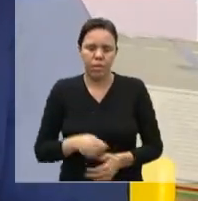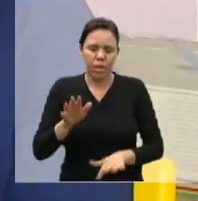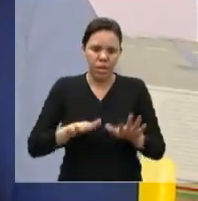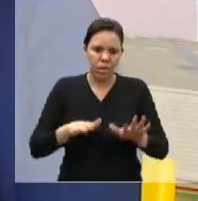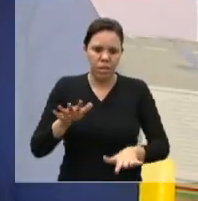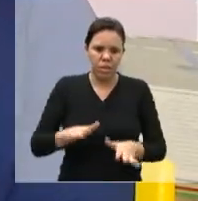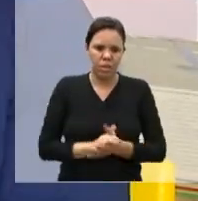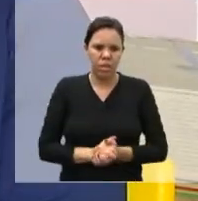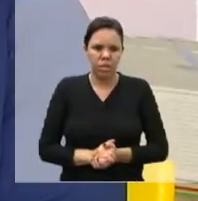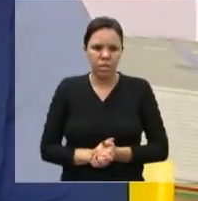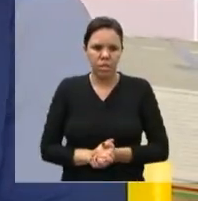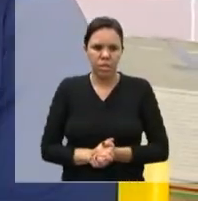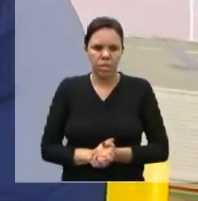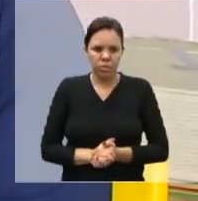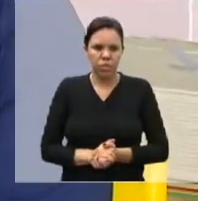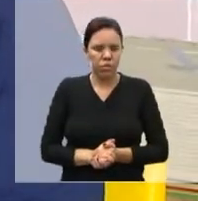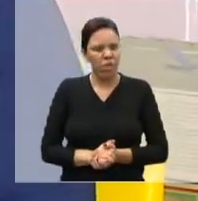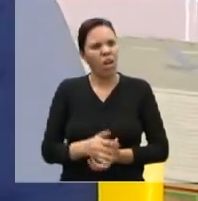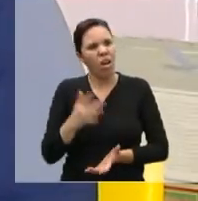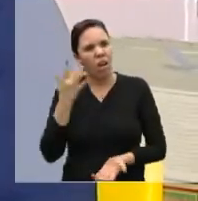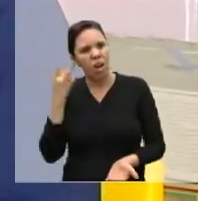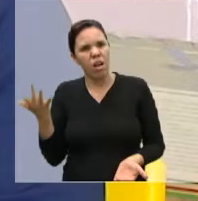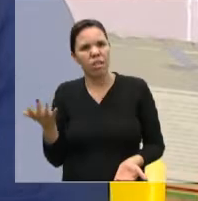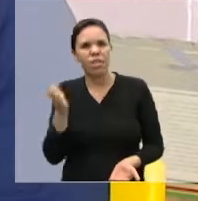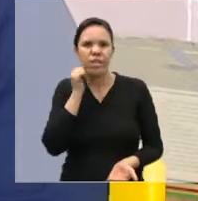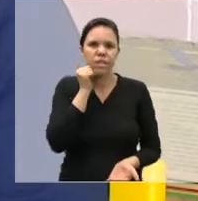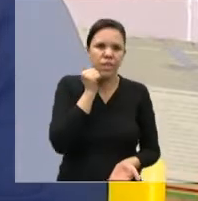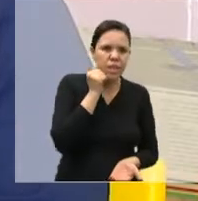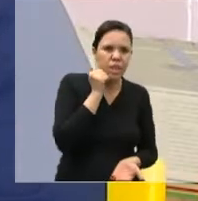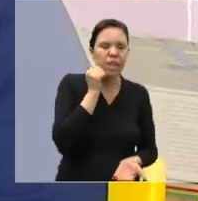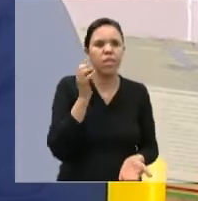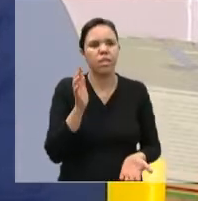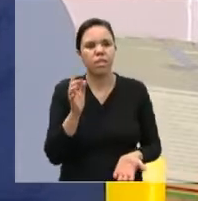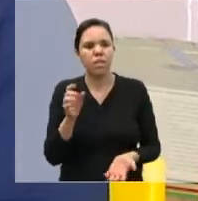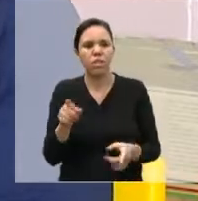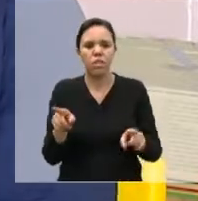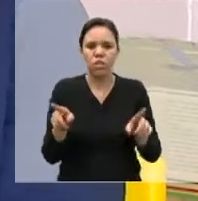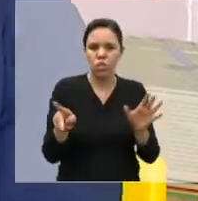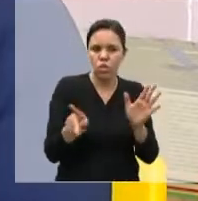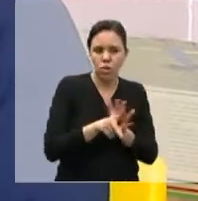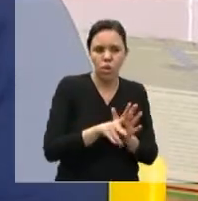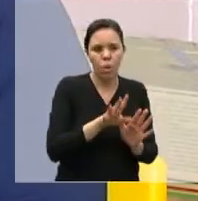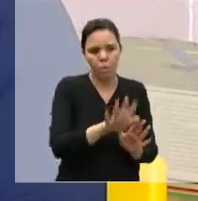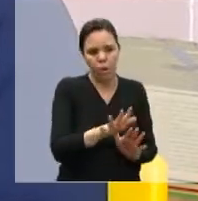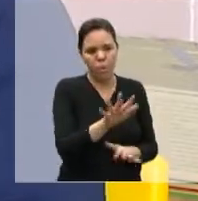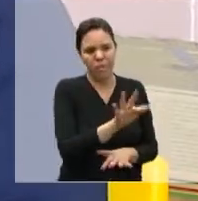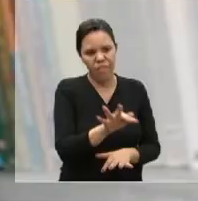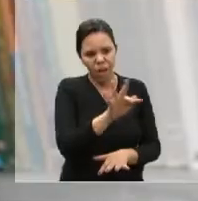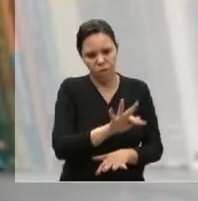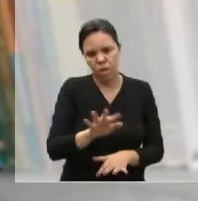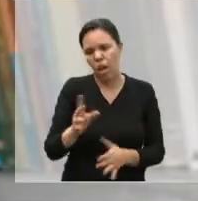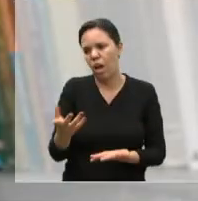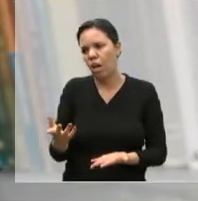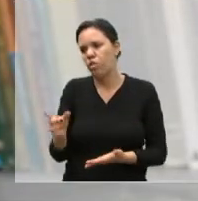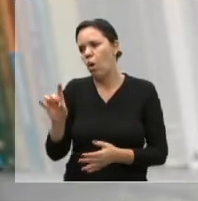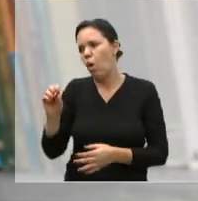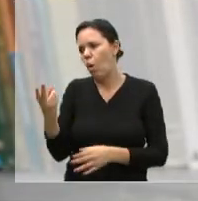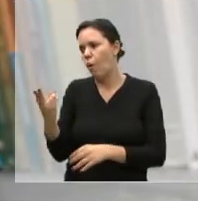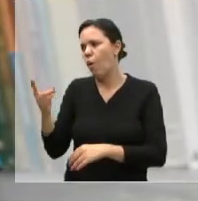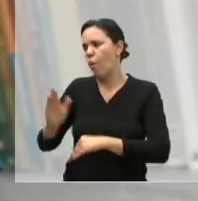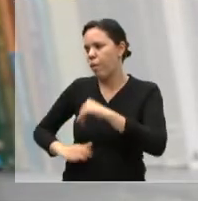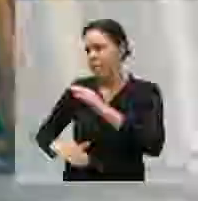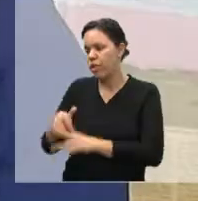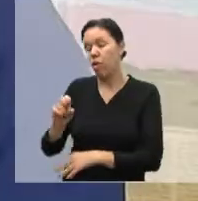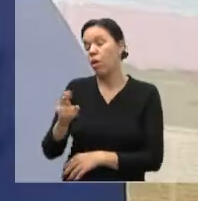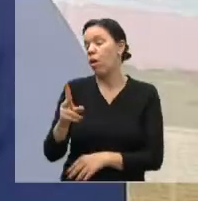ciência se restringe à academia, se restringe a especialistas, e não necessariamente é assim, né? Uma dona de casa faz ciência, a hora que ela prepara um bolo, né?